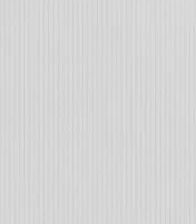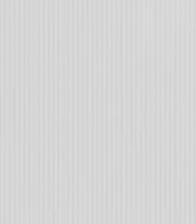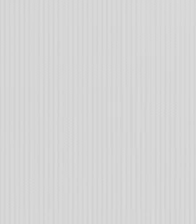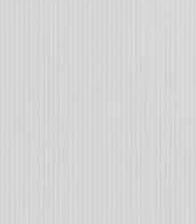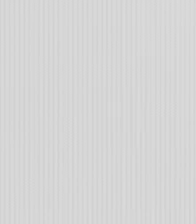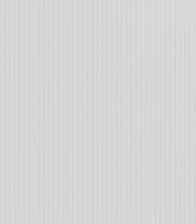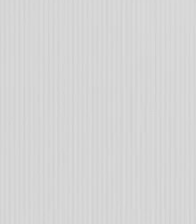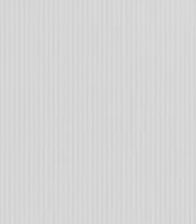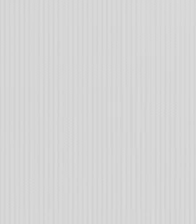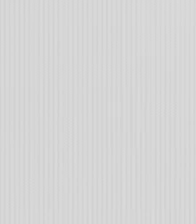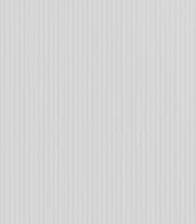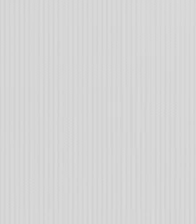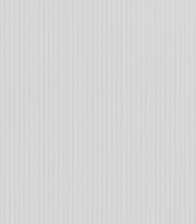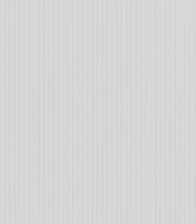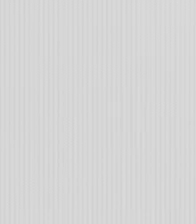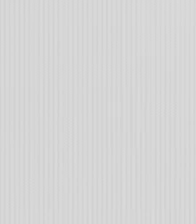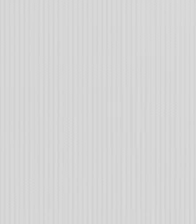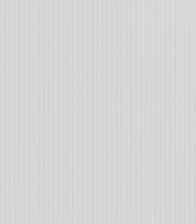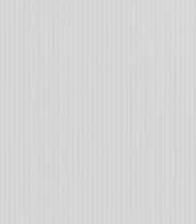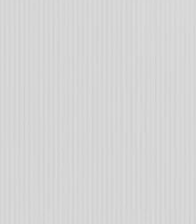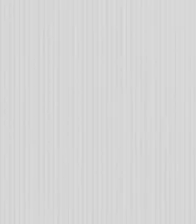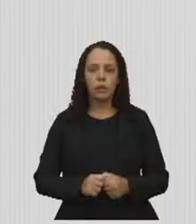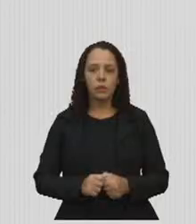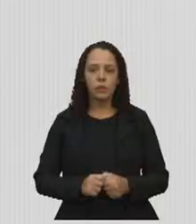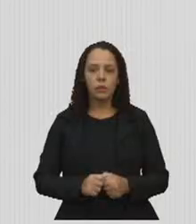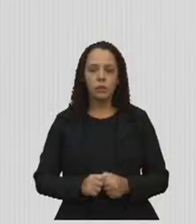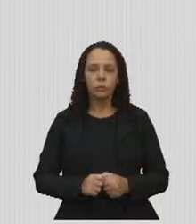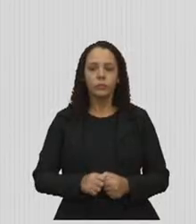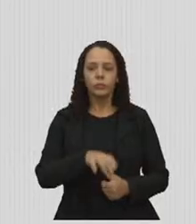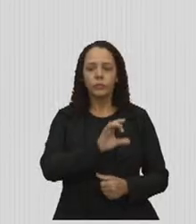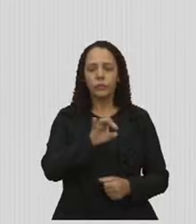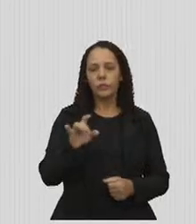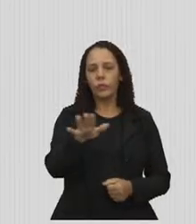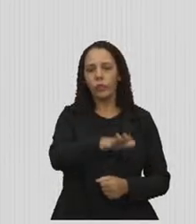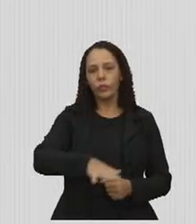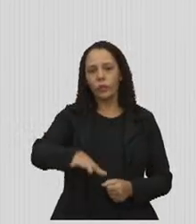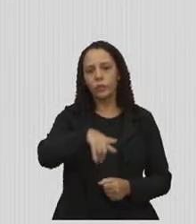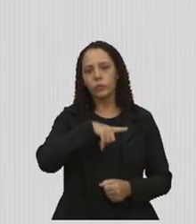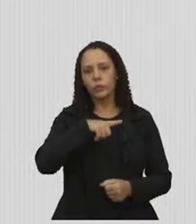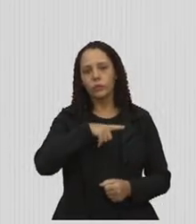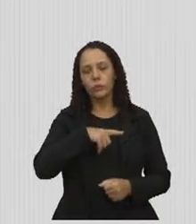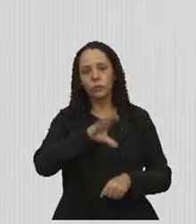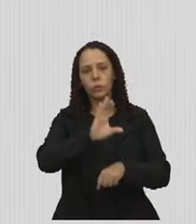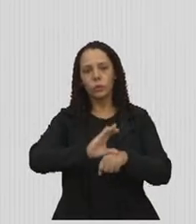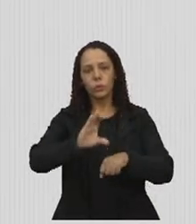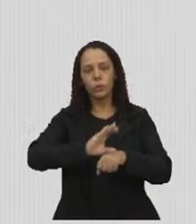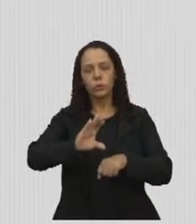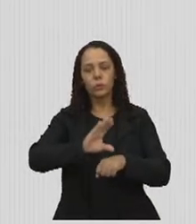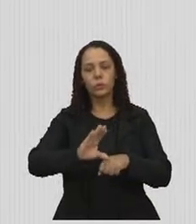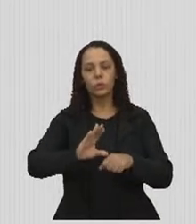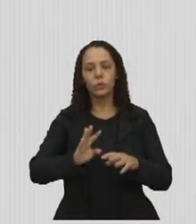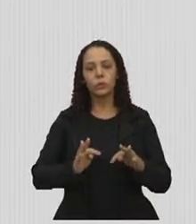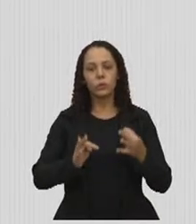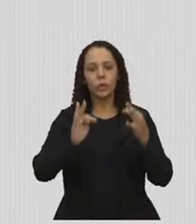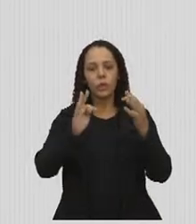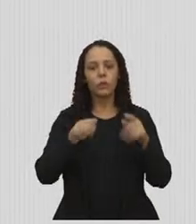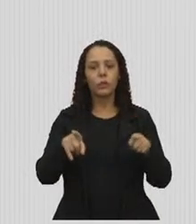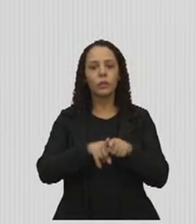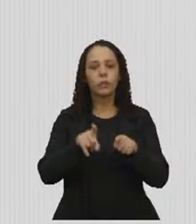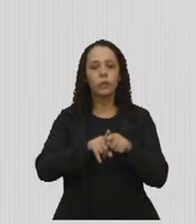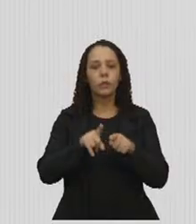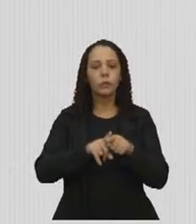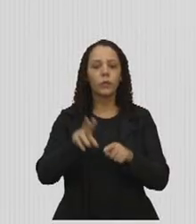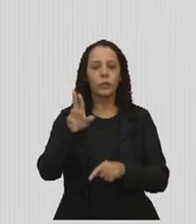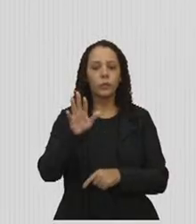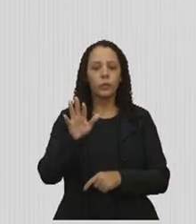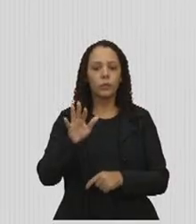que a gente pensou, né, foi que cada área que tivesse um curso técnico tivesse um curso superior,